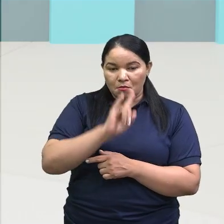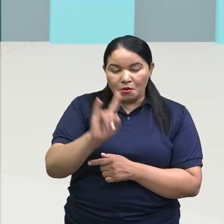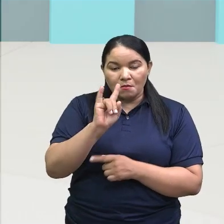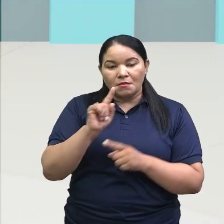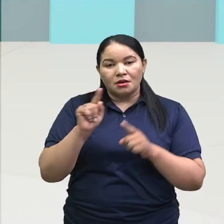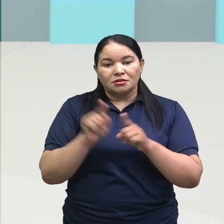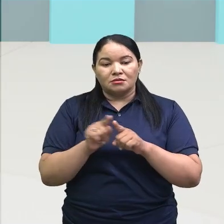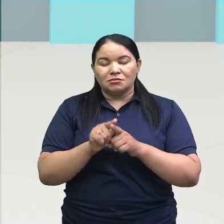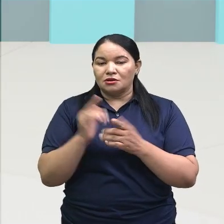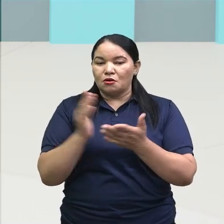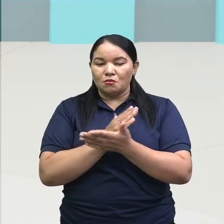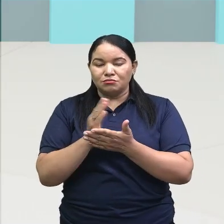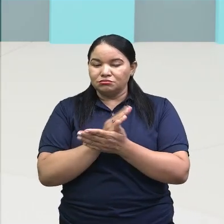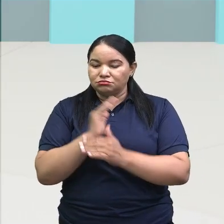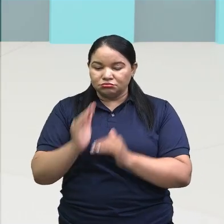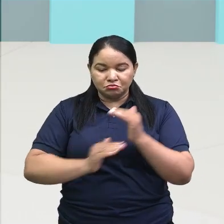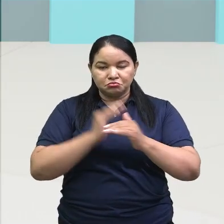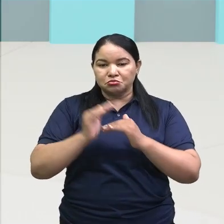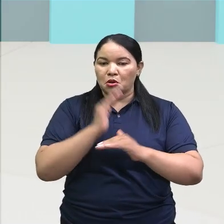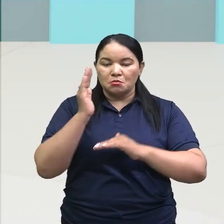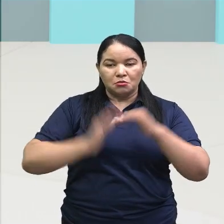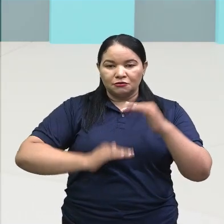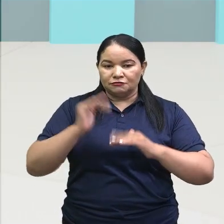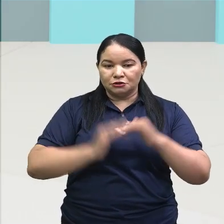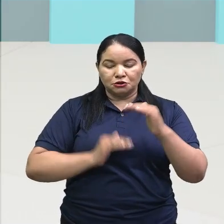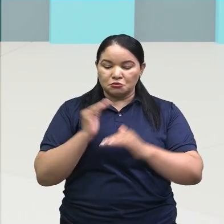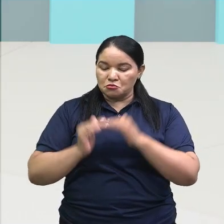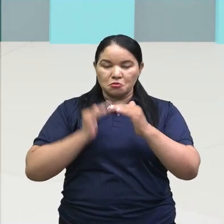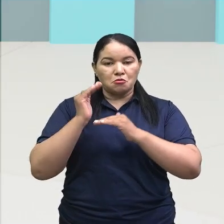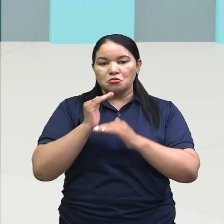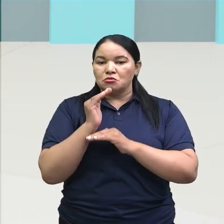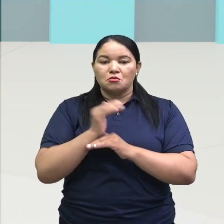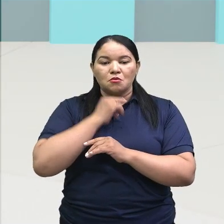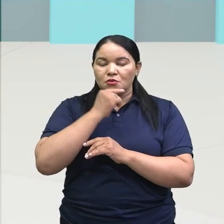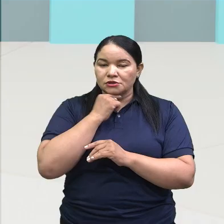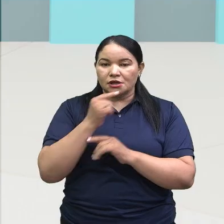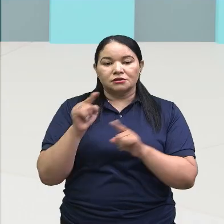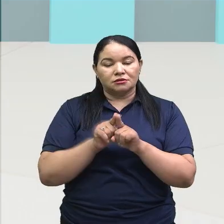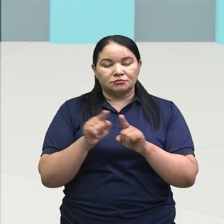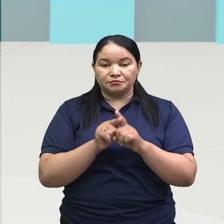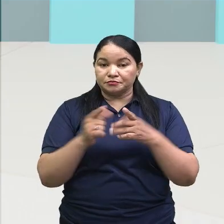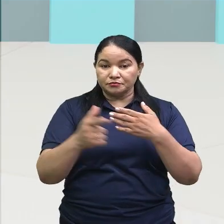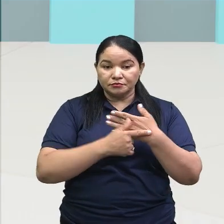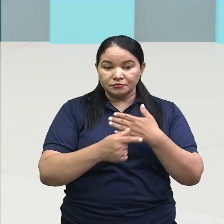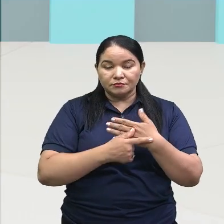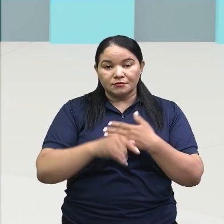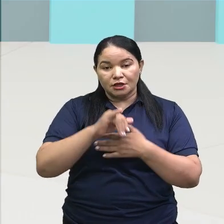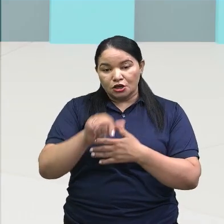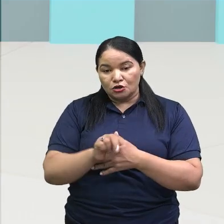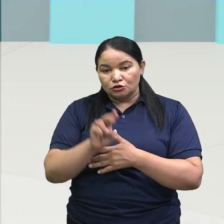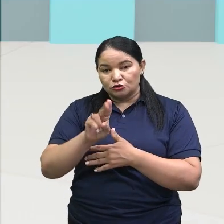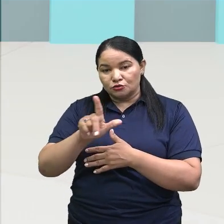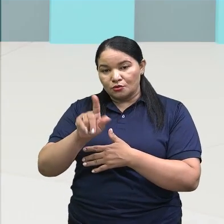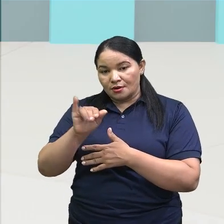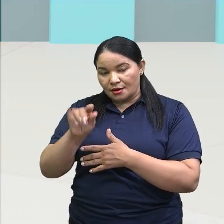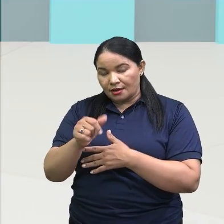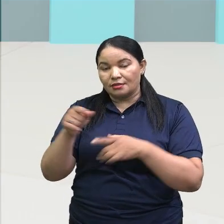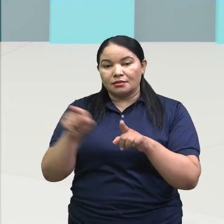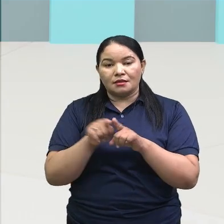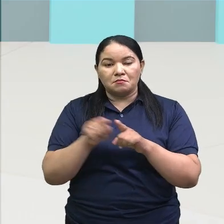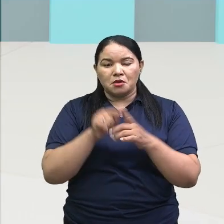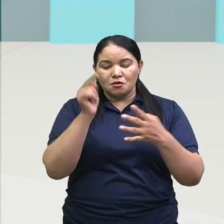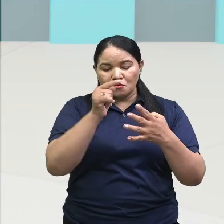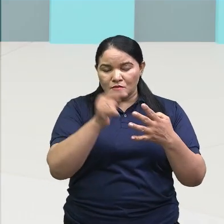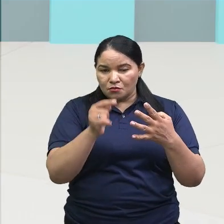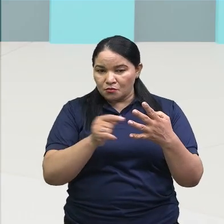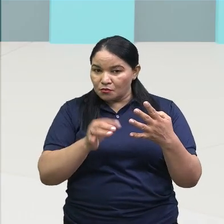né, academicamente, profissionalmente, a gente vai ver isso com uma das autoras, que é a Júlia, não é? Então a gente vai ter todos esses